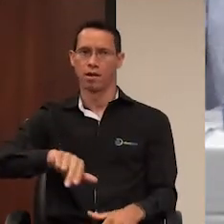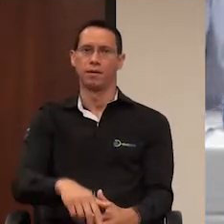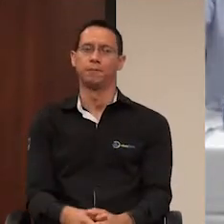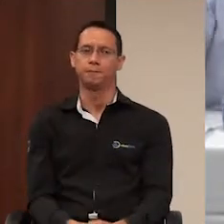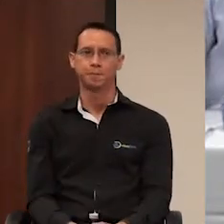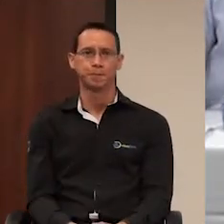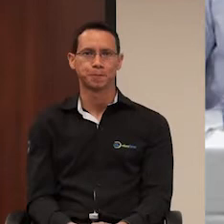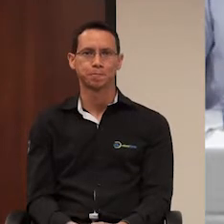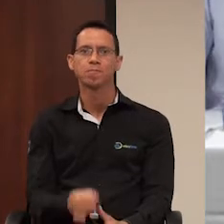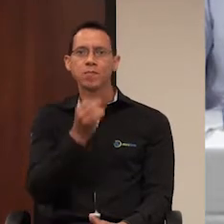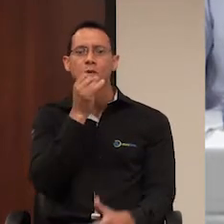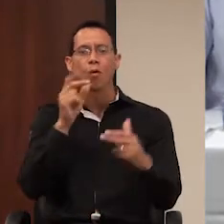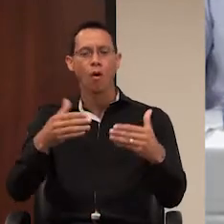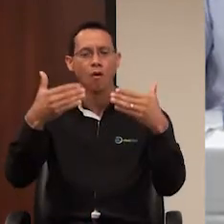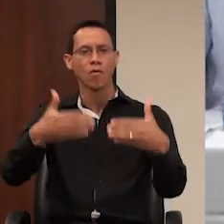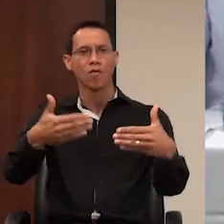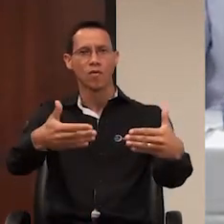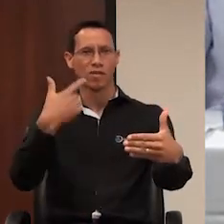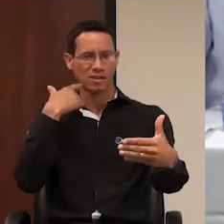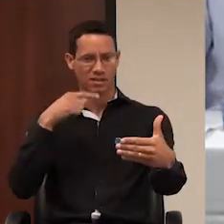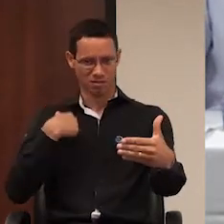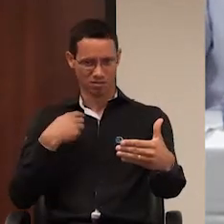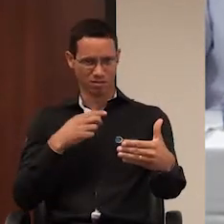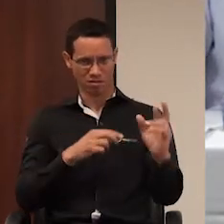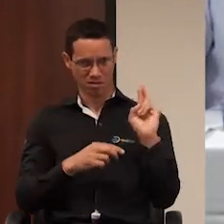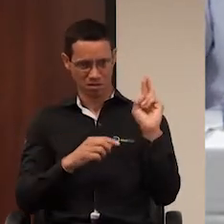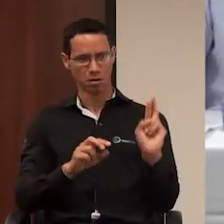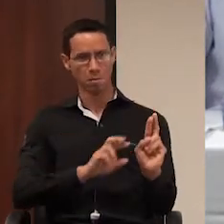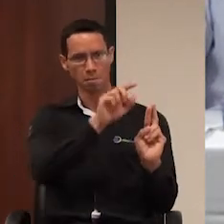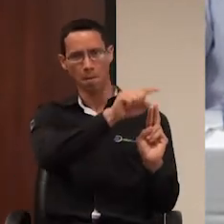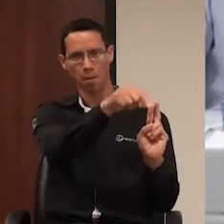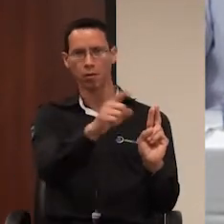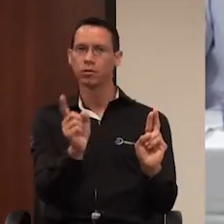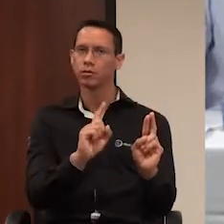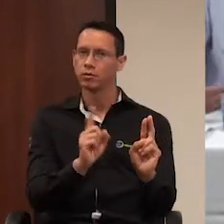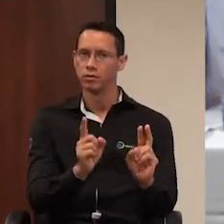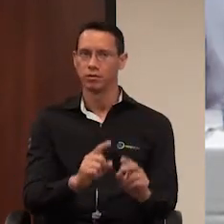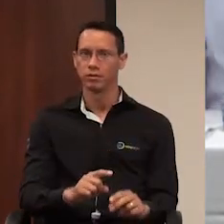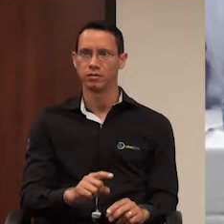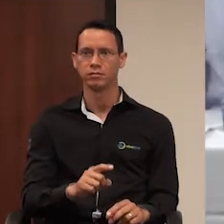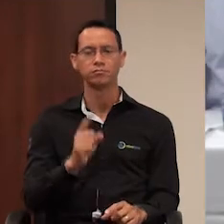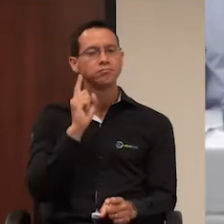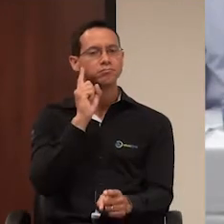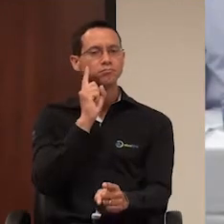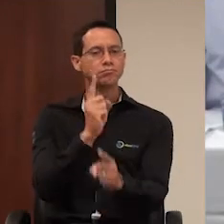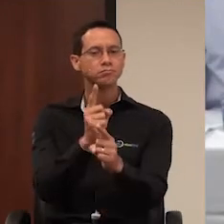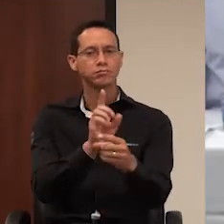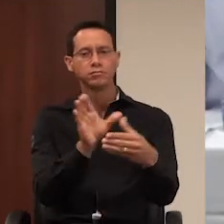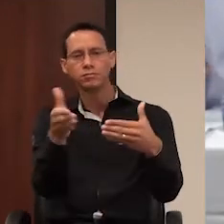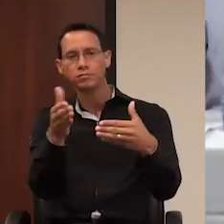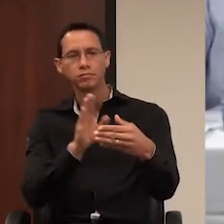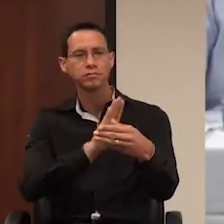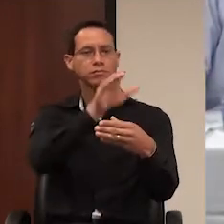É como se fosse uma corrida de obstáculo. O curador não vai pular o obstáculo sozinho. Ele vai encontrar um caminho